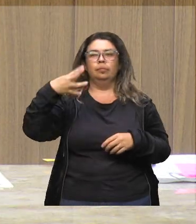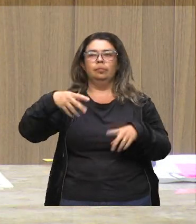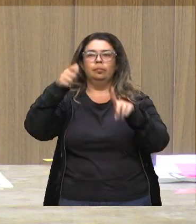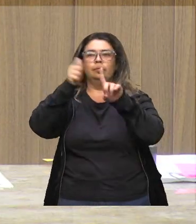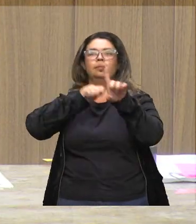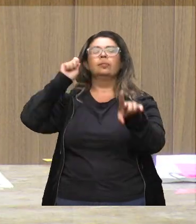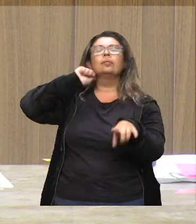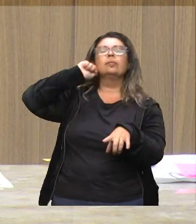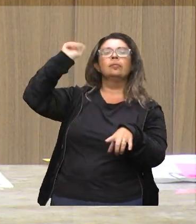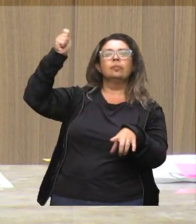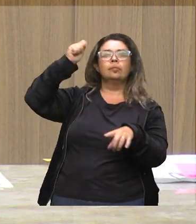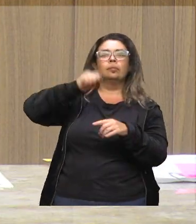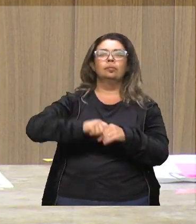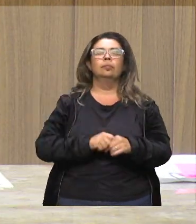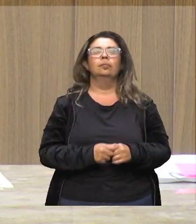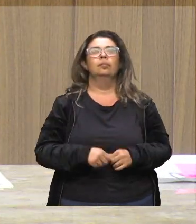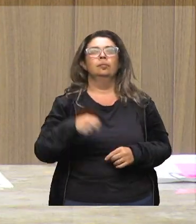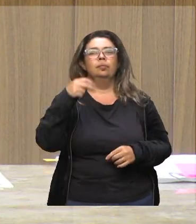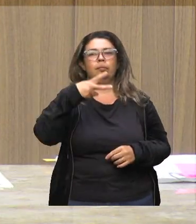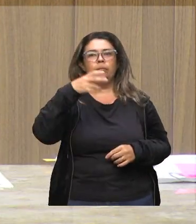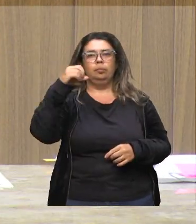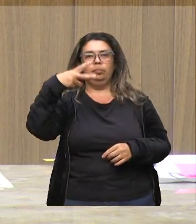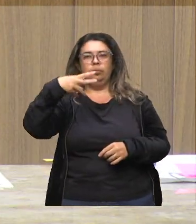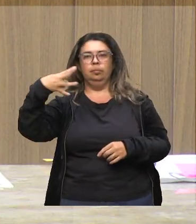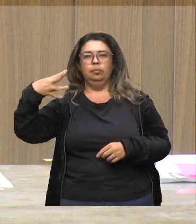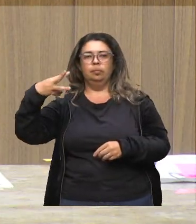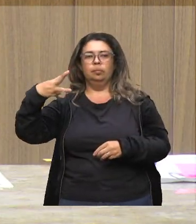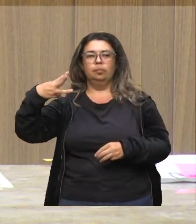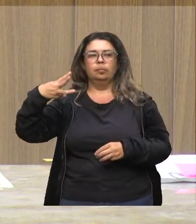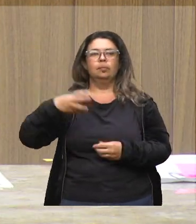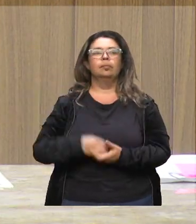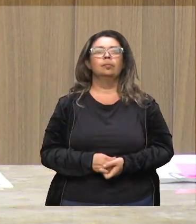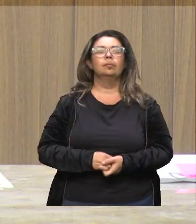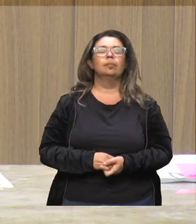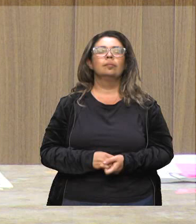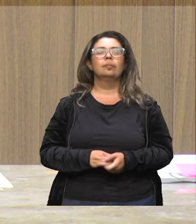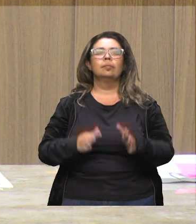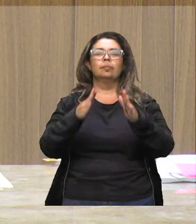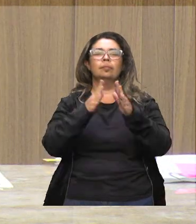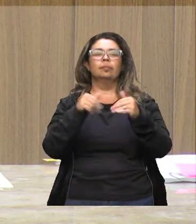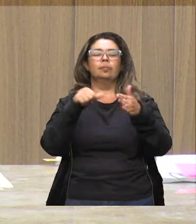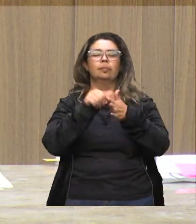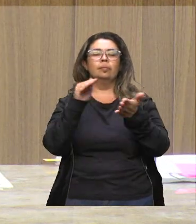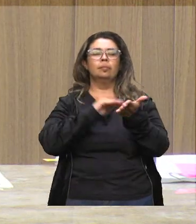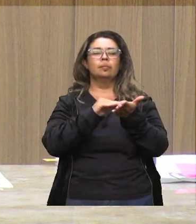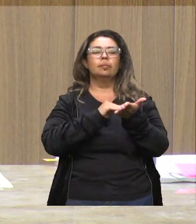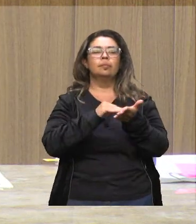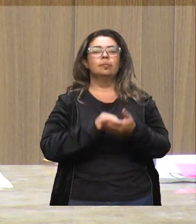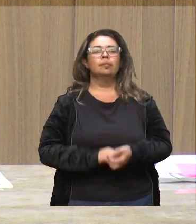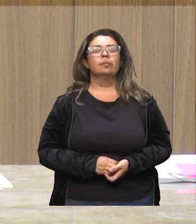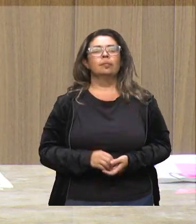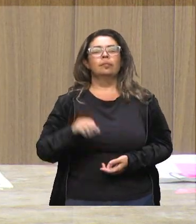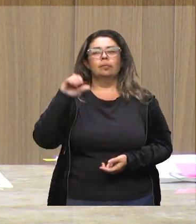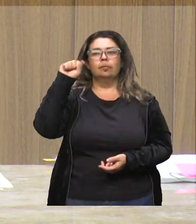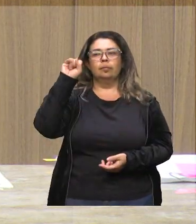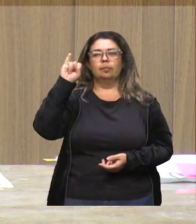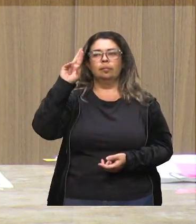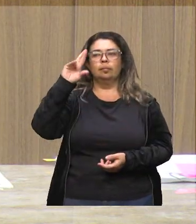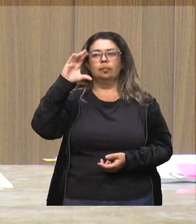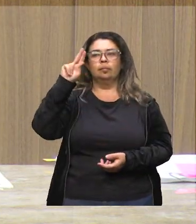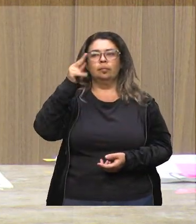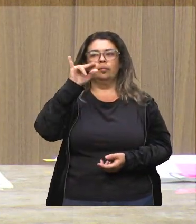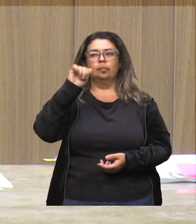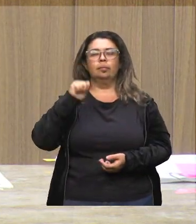24 de abril de 2023. Determino ao primeiro secretário, vereador Fernando